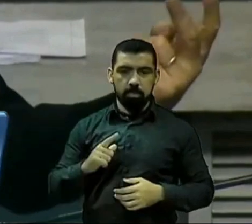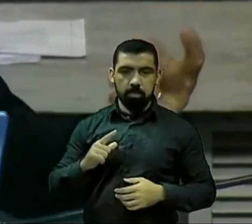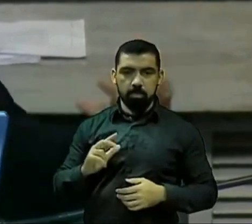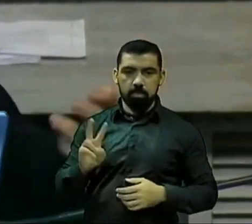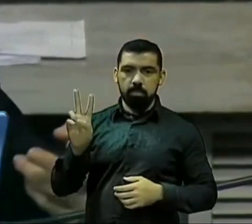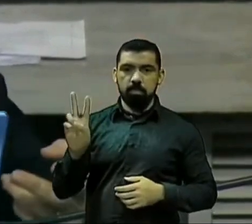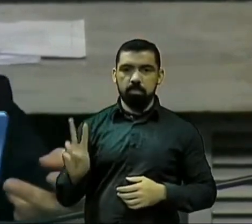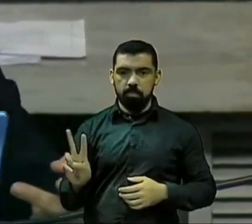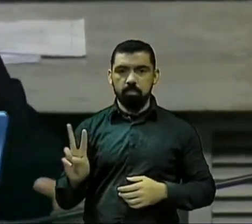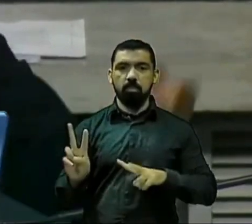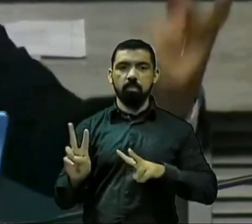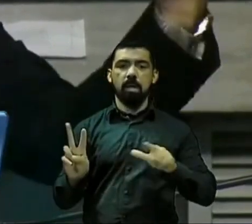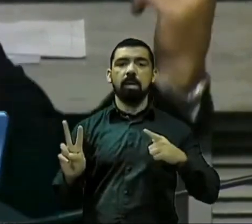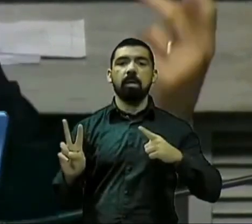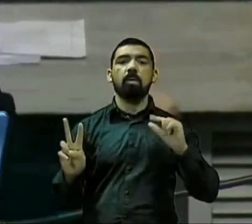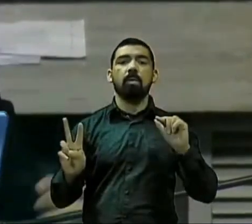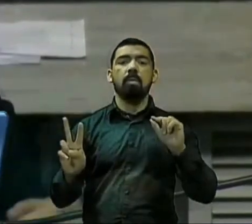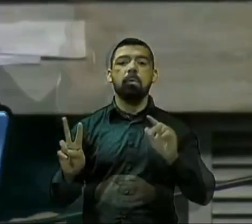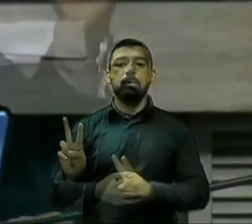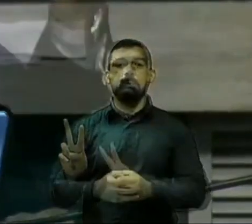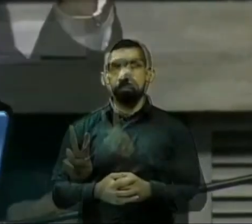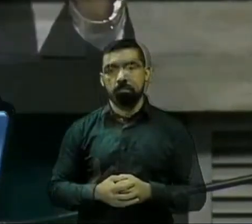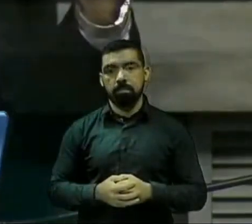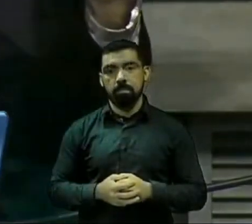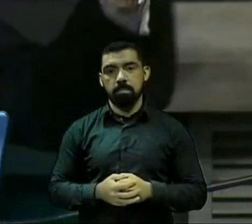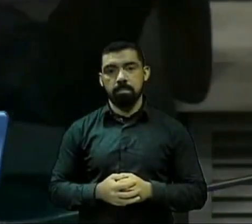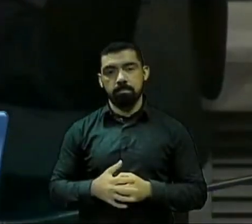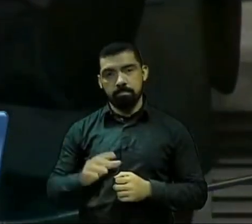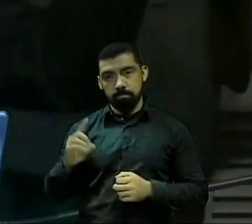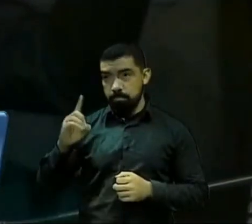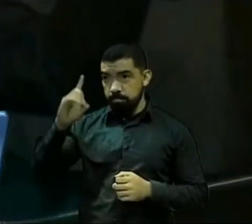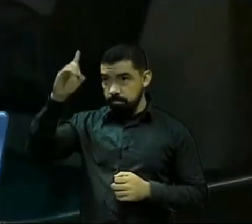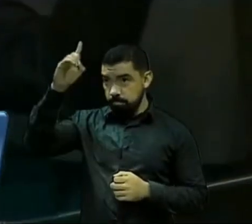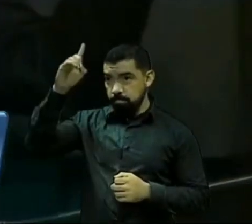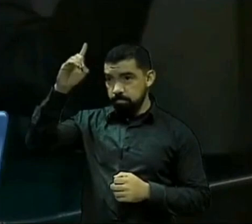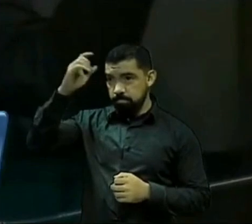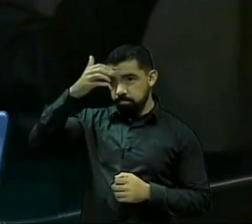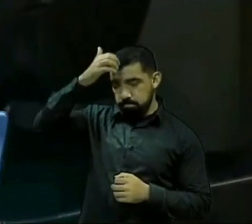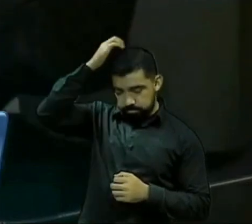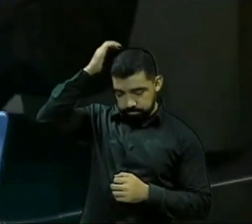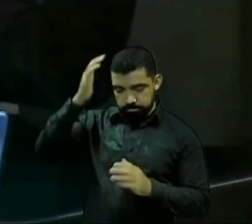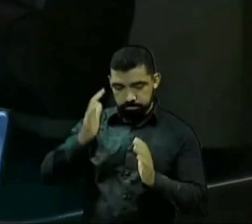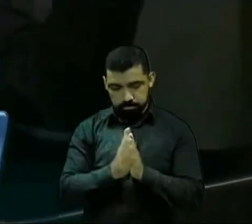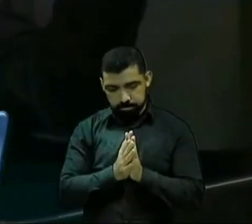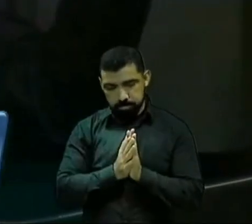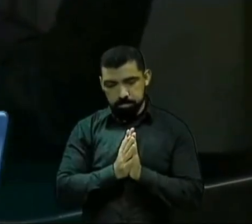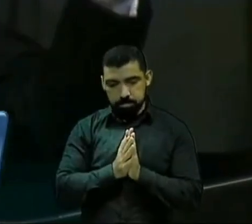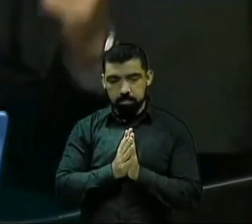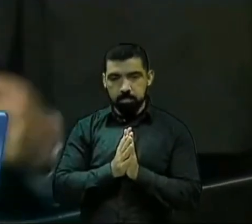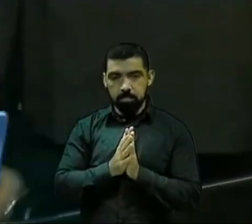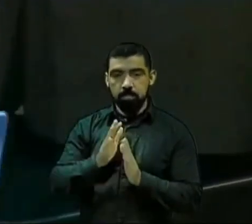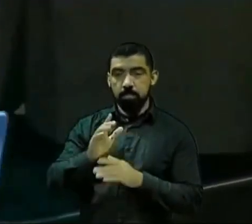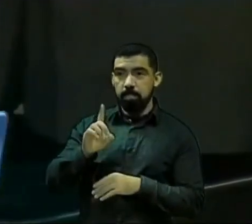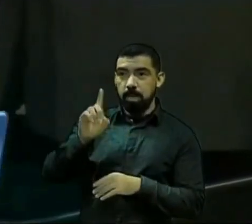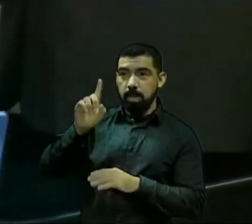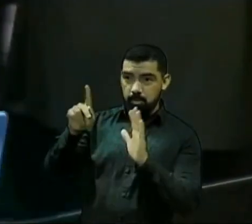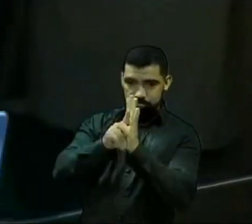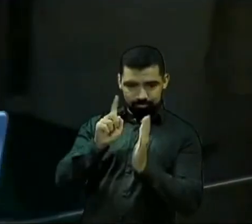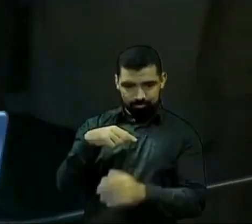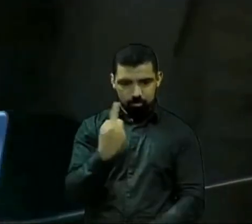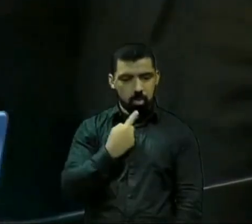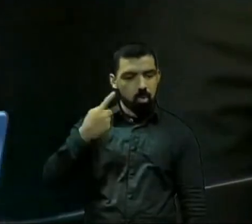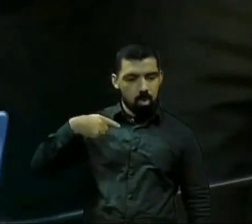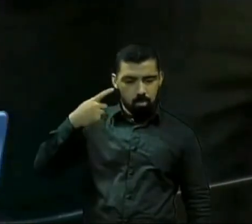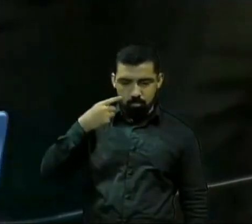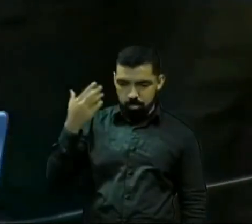duas, vão entrar dois homens no lugar. Deus, doutora Silvana, que é o nosso advogado, ele